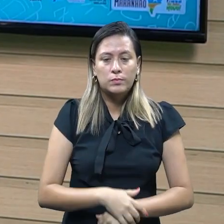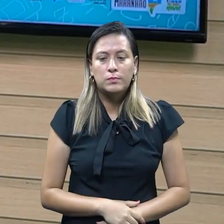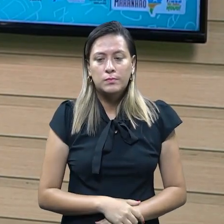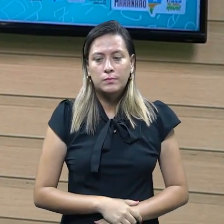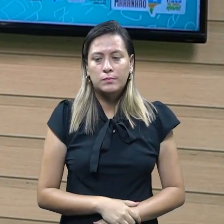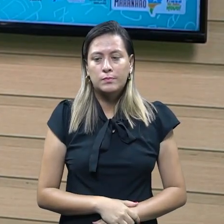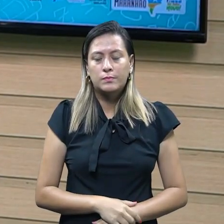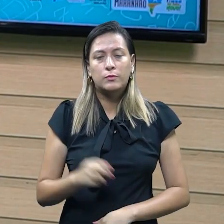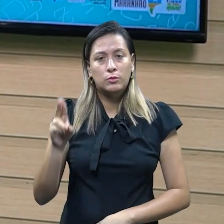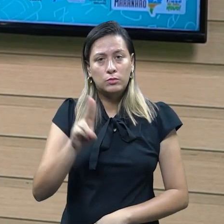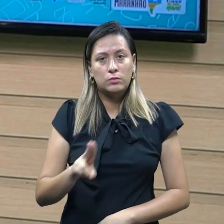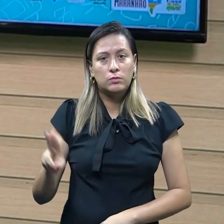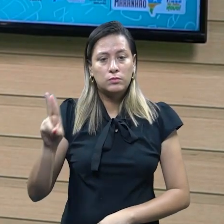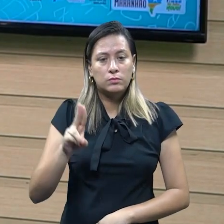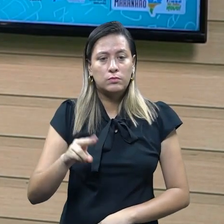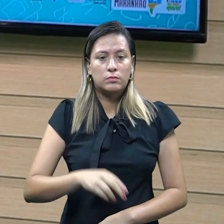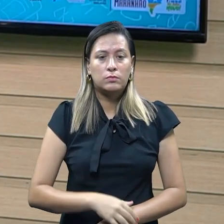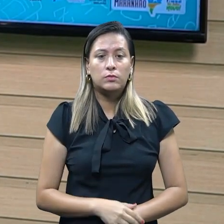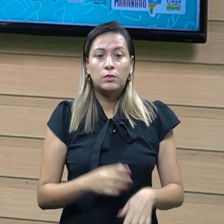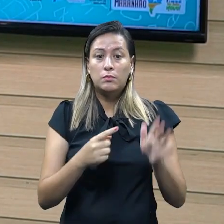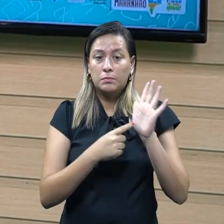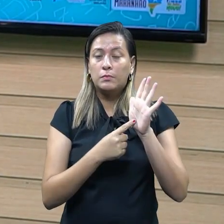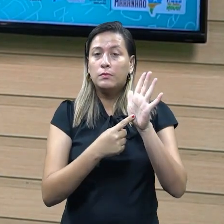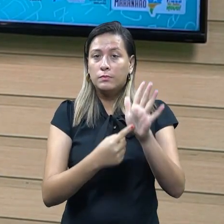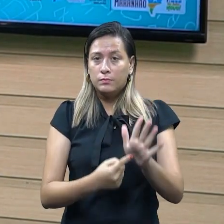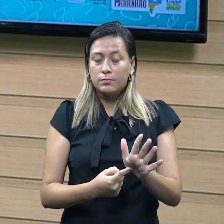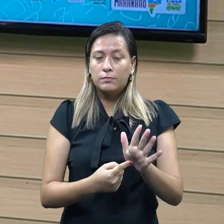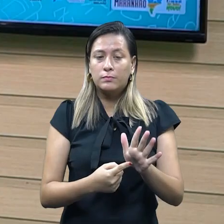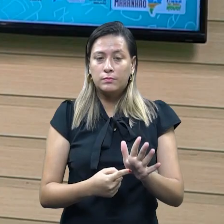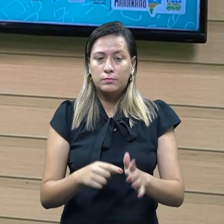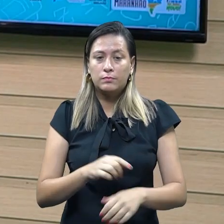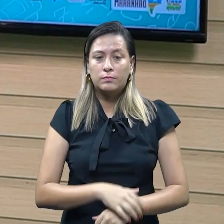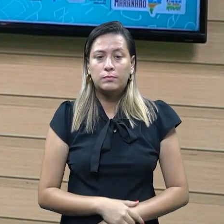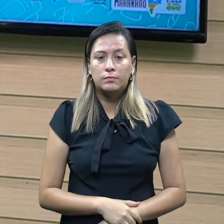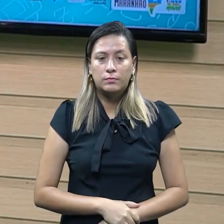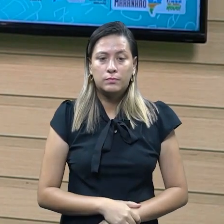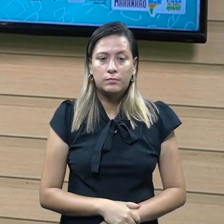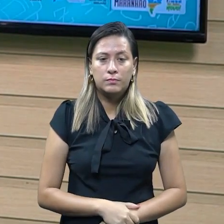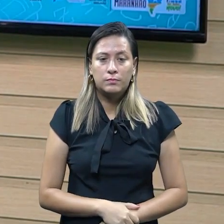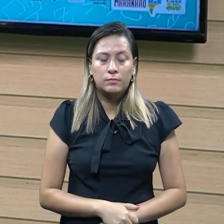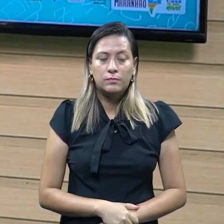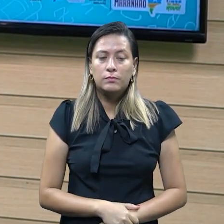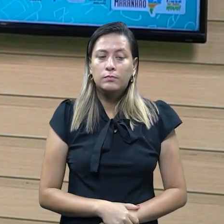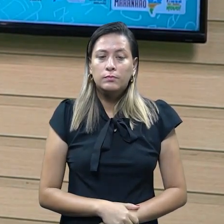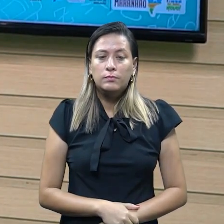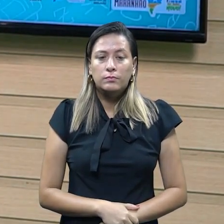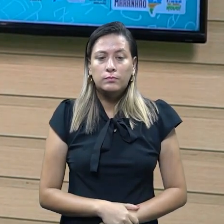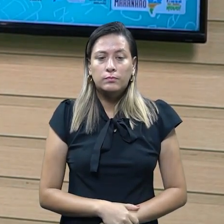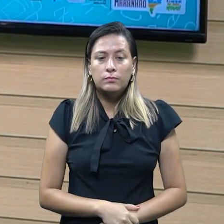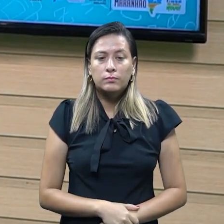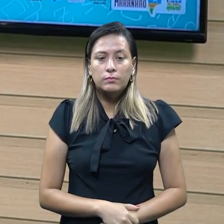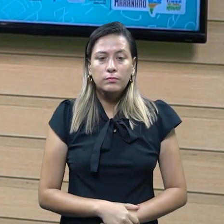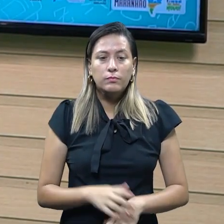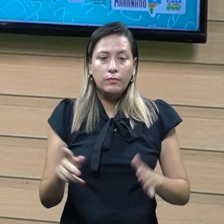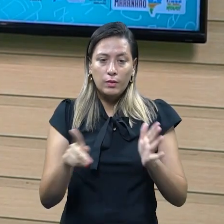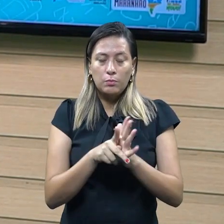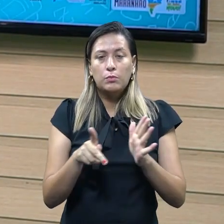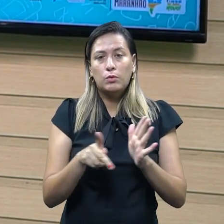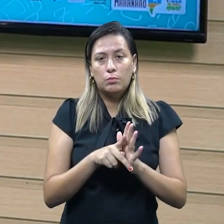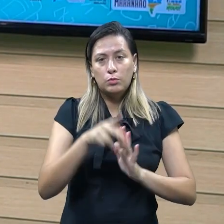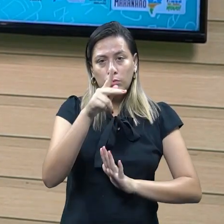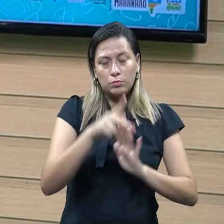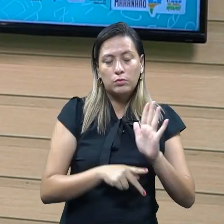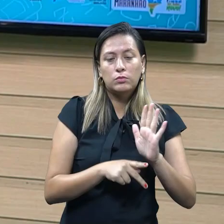todo. Quando você utiliza esse daí, ele vai mostrar os limites do desenho, como eu falei. Sempre que a gente estiver falando de desenho, estamos falando